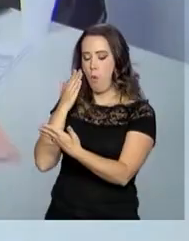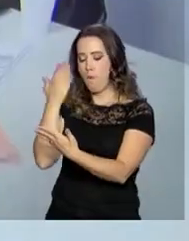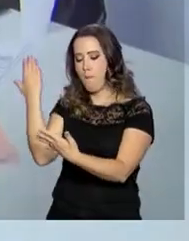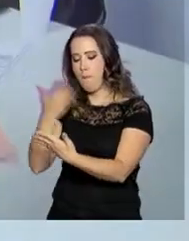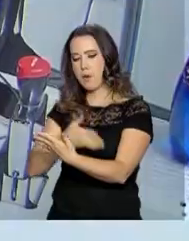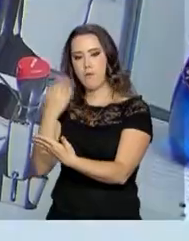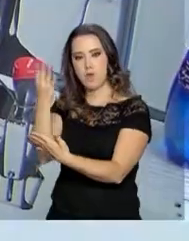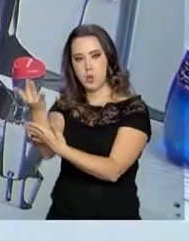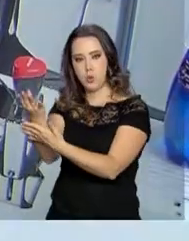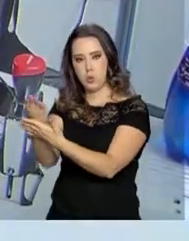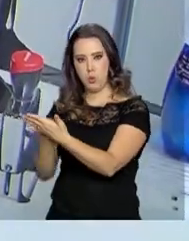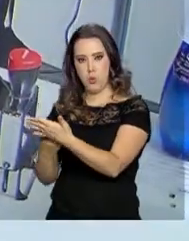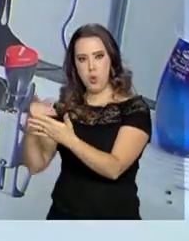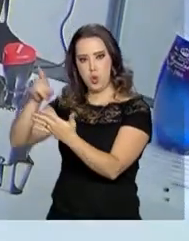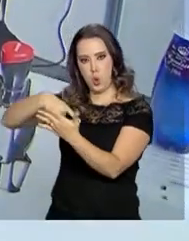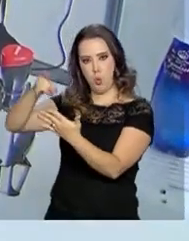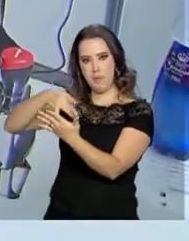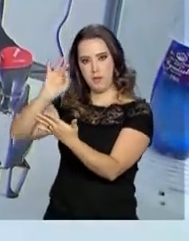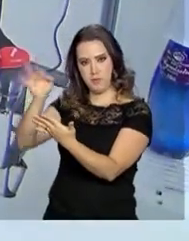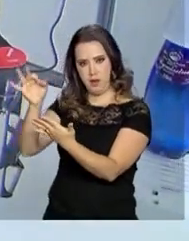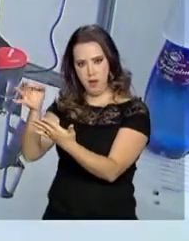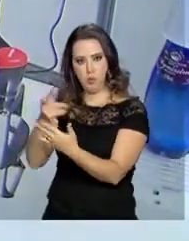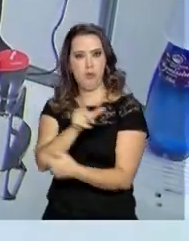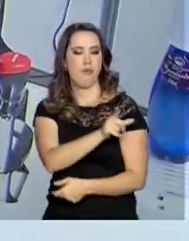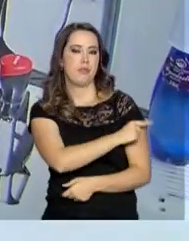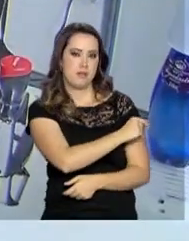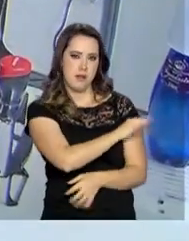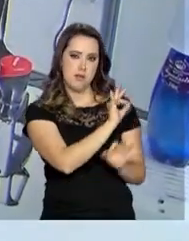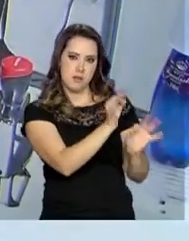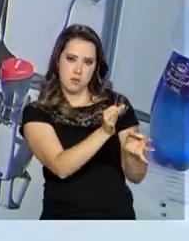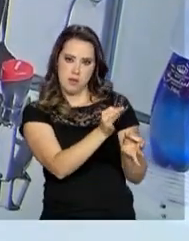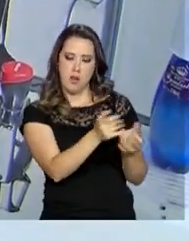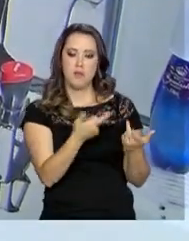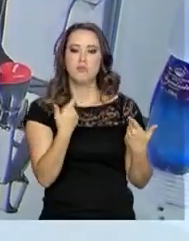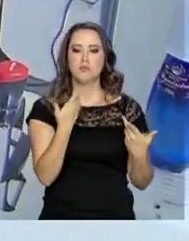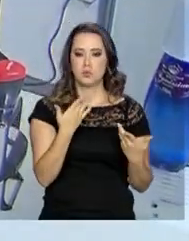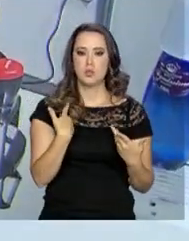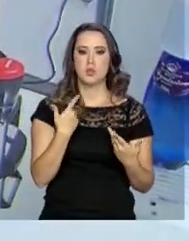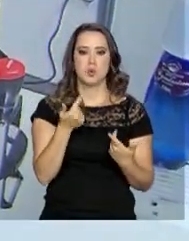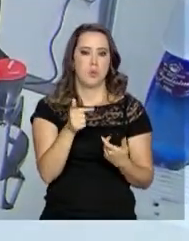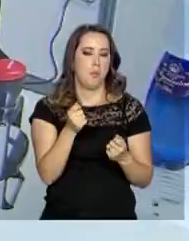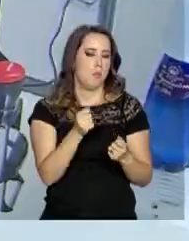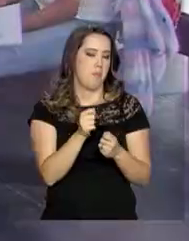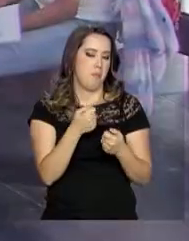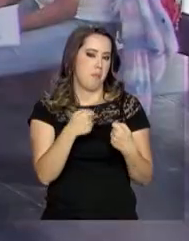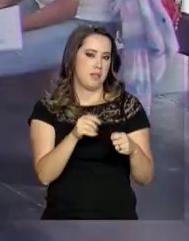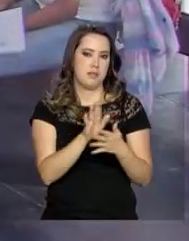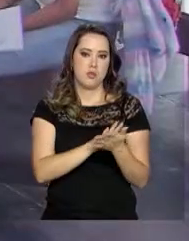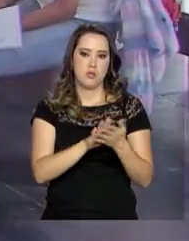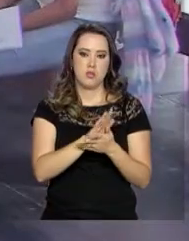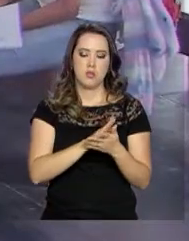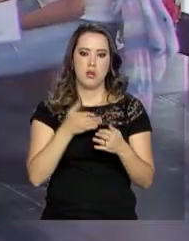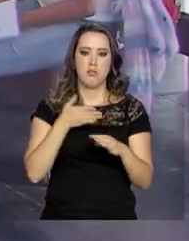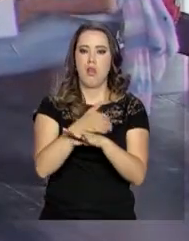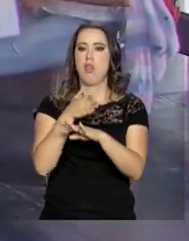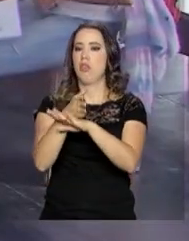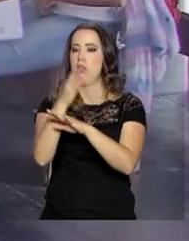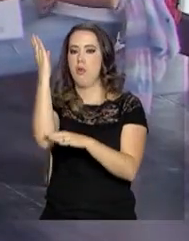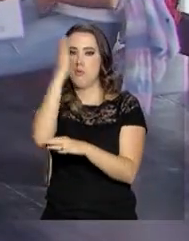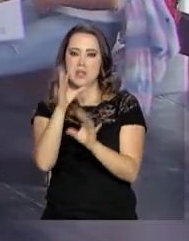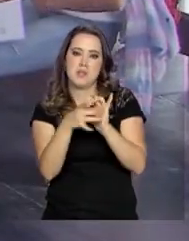a vacinação. Quem está com a documentação em dia e não precisa de auxílio, segue o destino no Brasil. Já as pessoas em situação